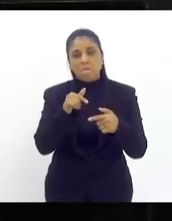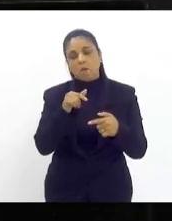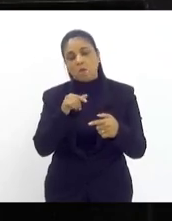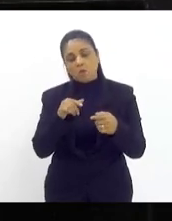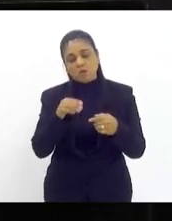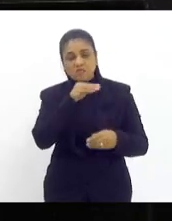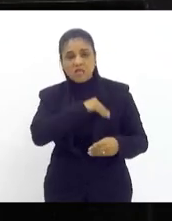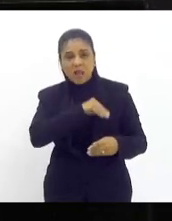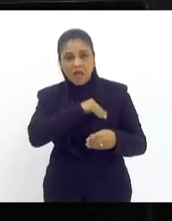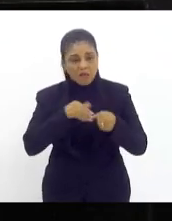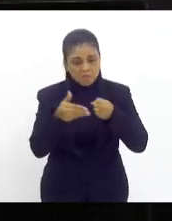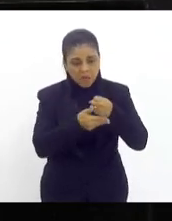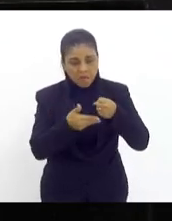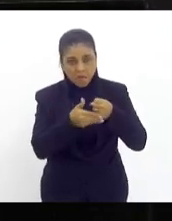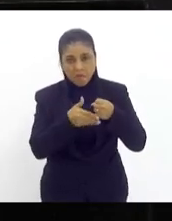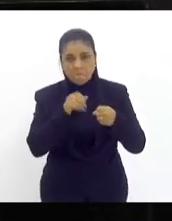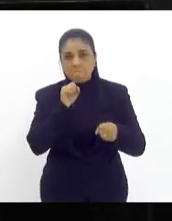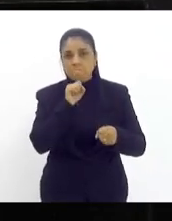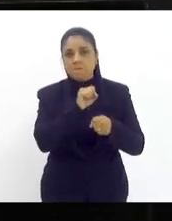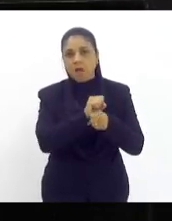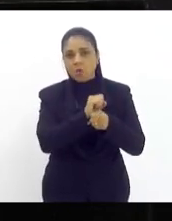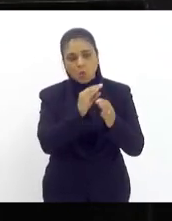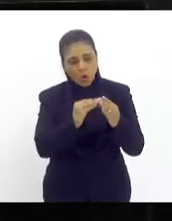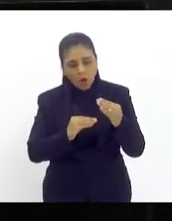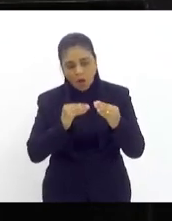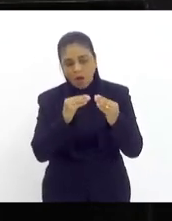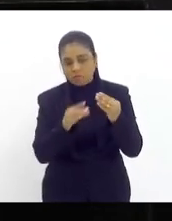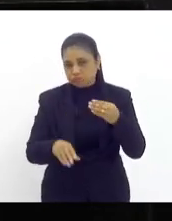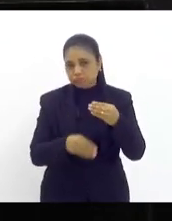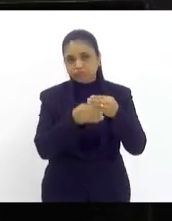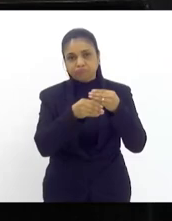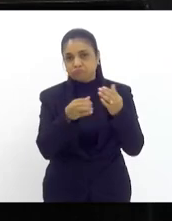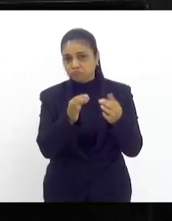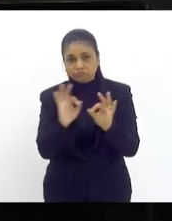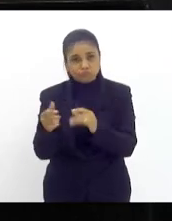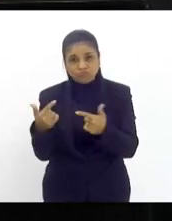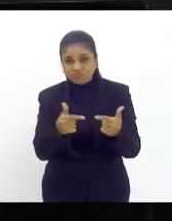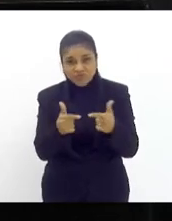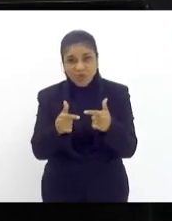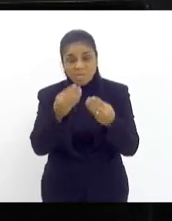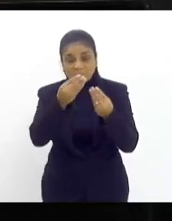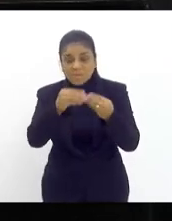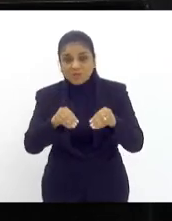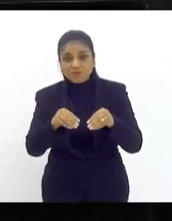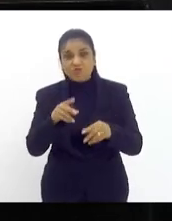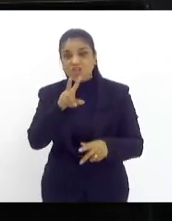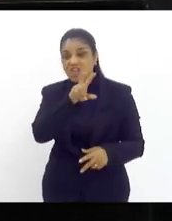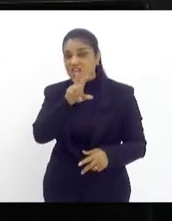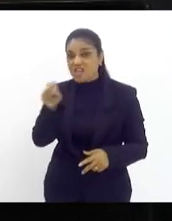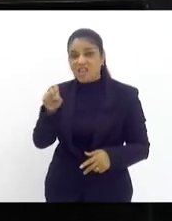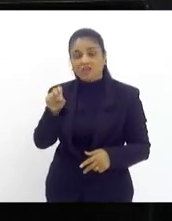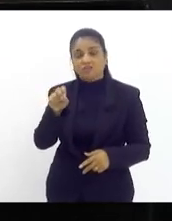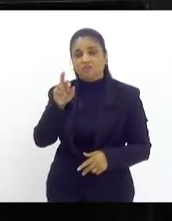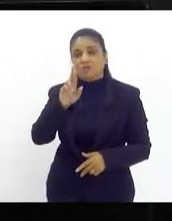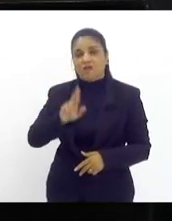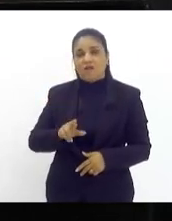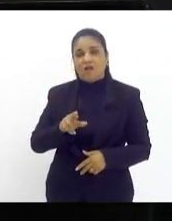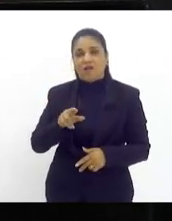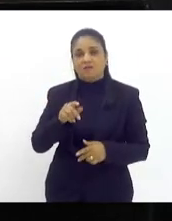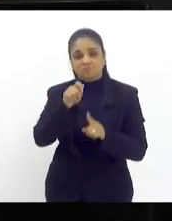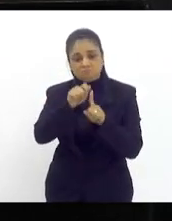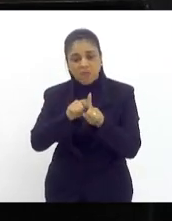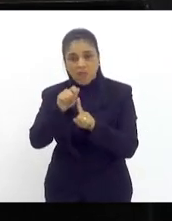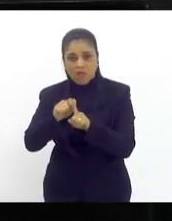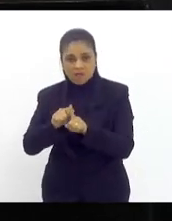há quase cinco anos Ele causa para você um prejuízo perto de r$ 500 por mês porque tá